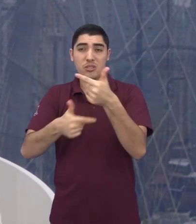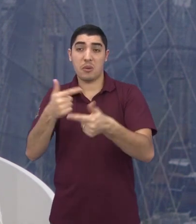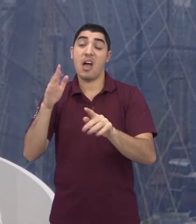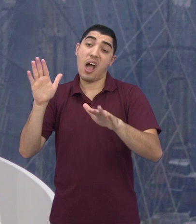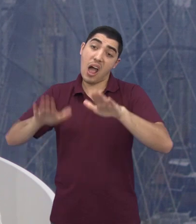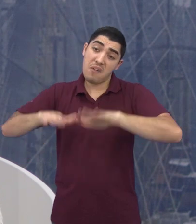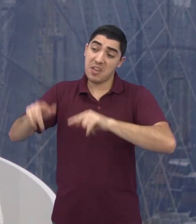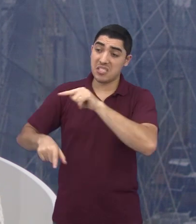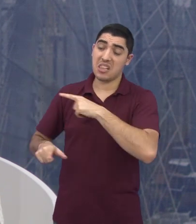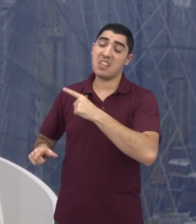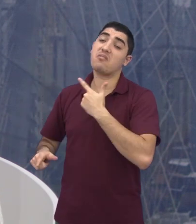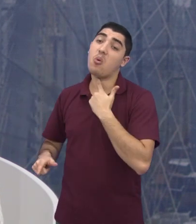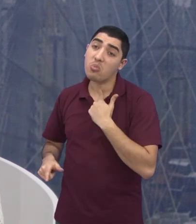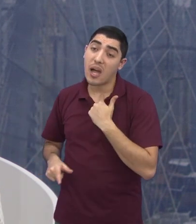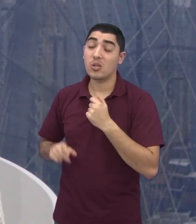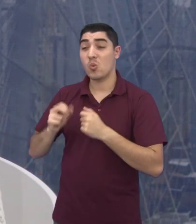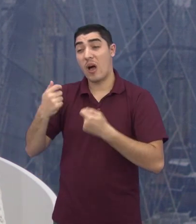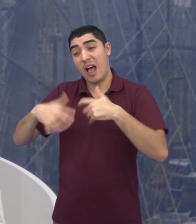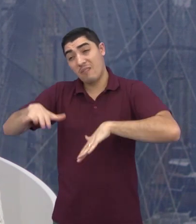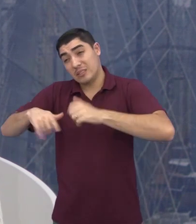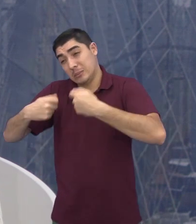desejo, pela necessidade.